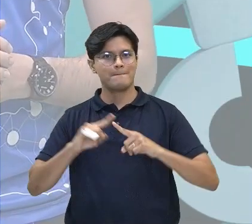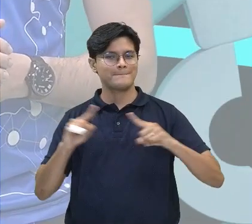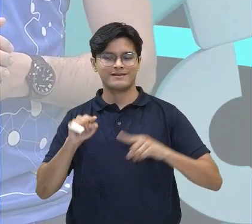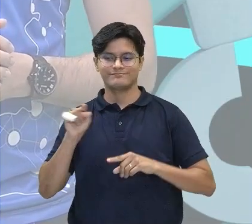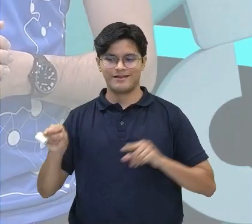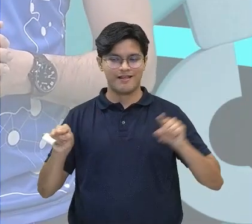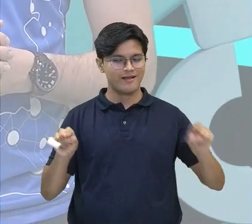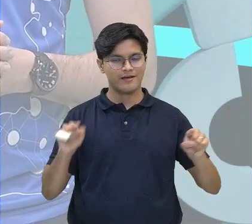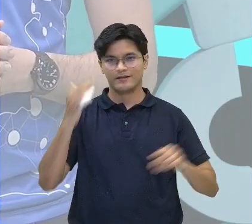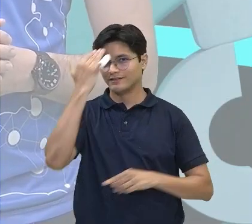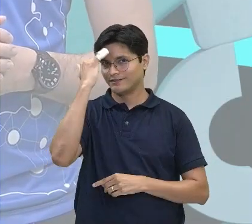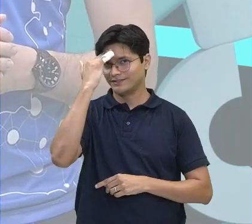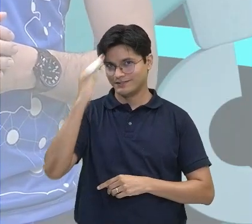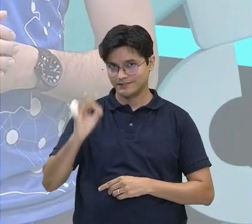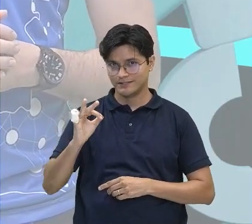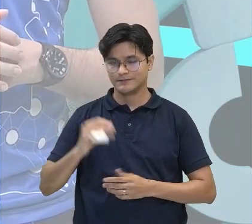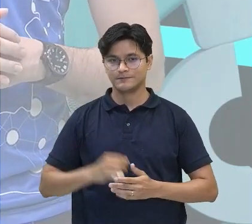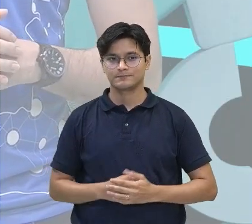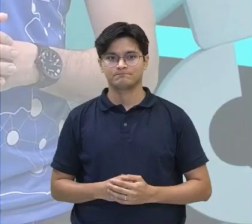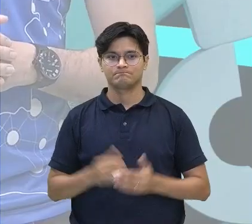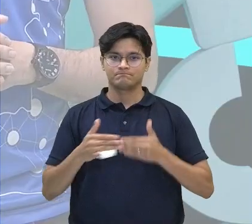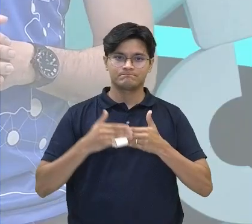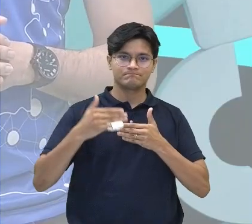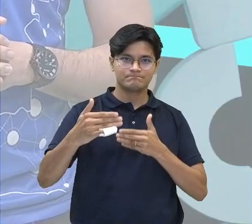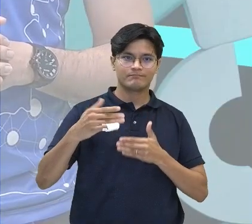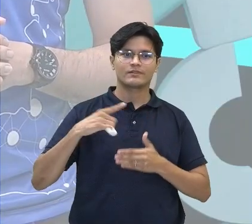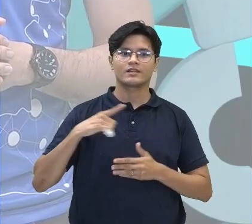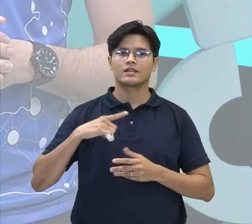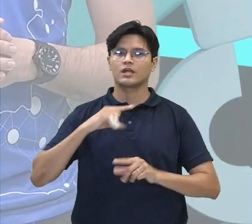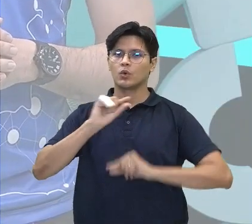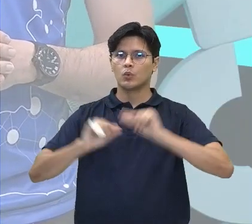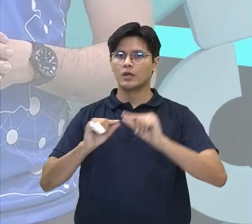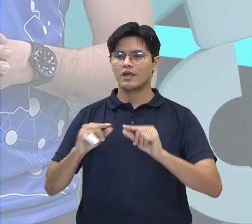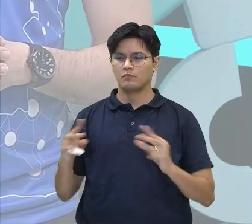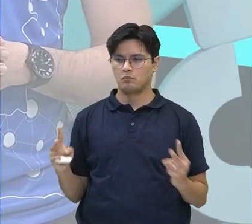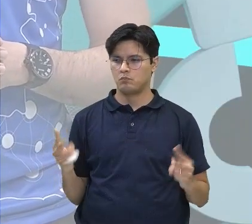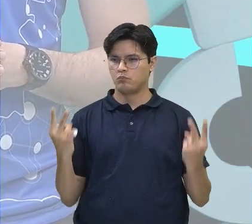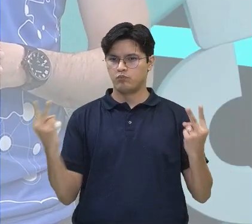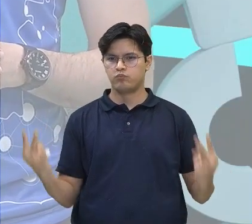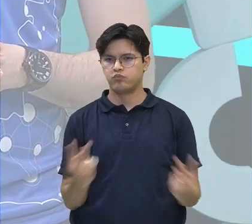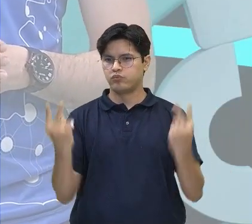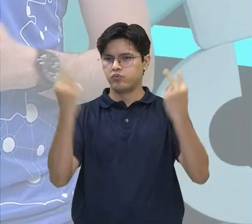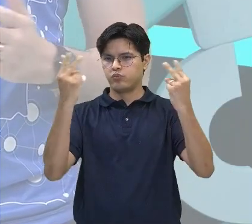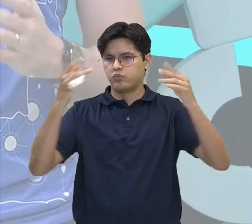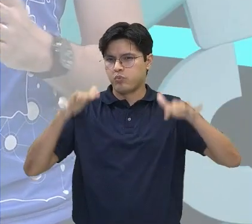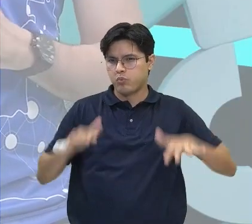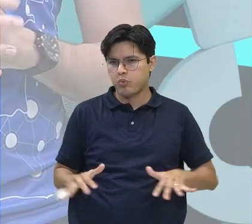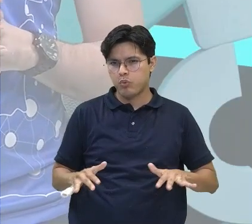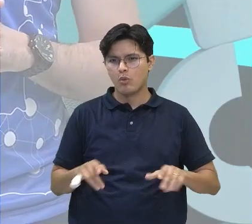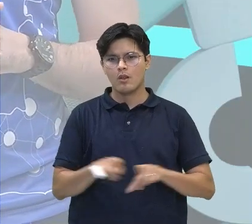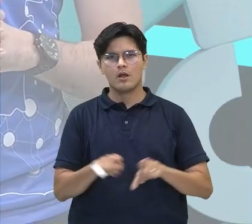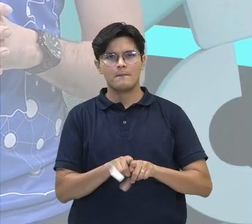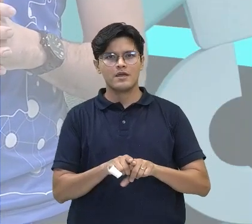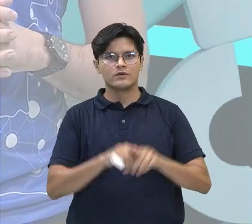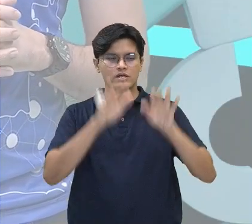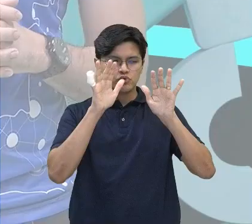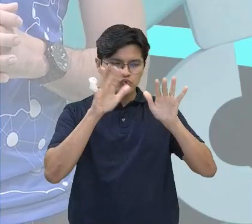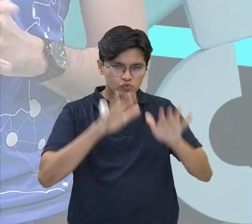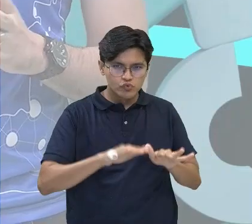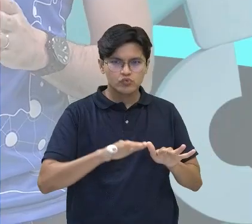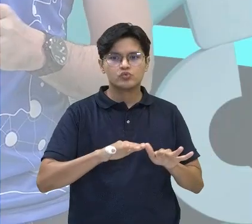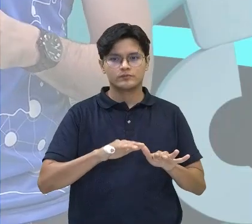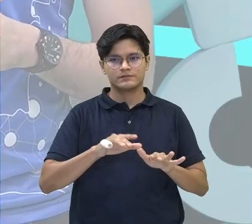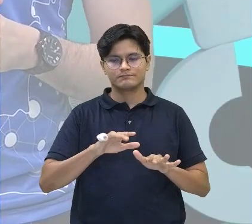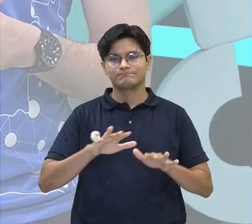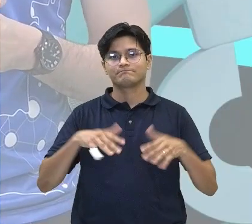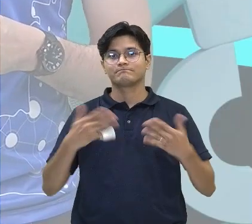Na sequência, a gente tem aí a desvalorização e a submissão, muito importante. Está falando também sobre relação de trabalho,